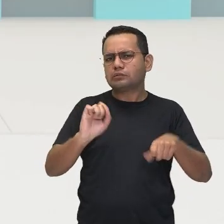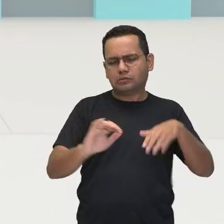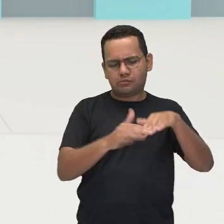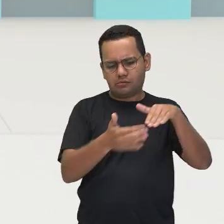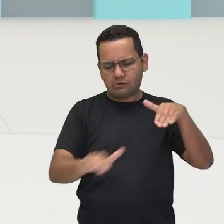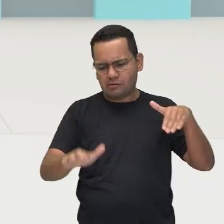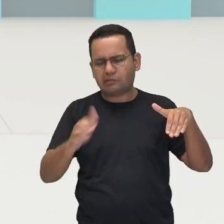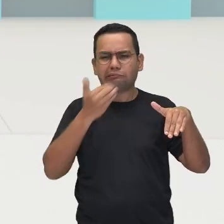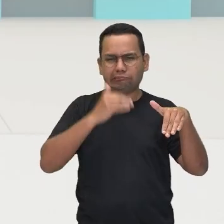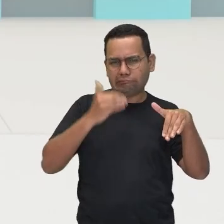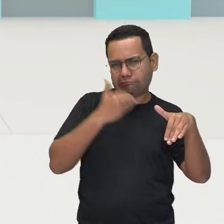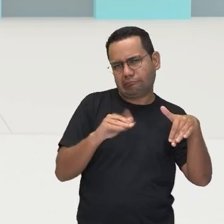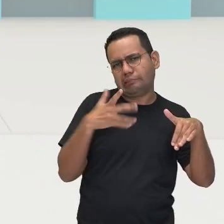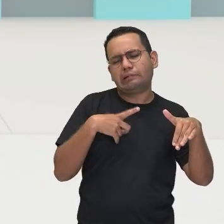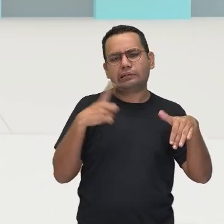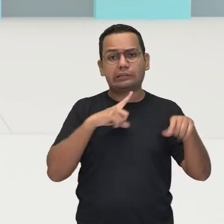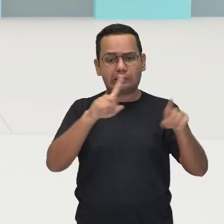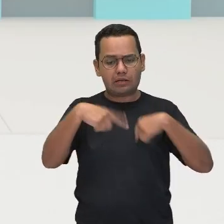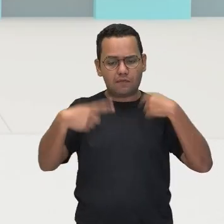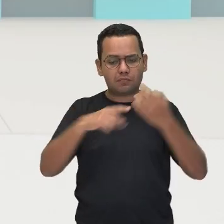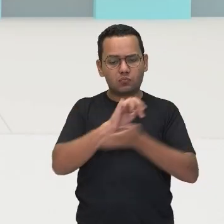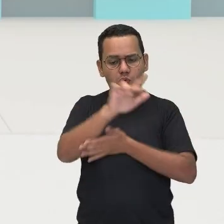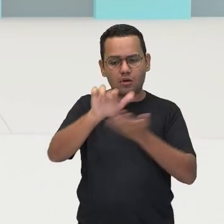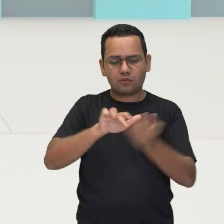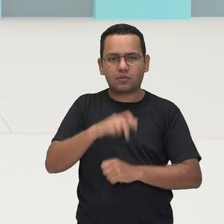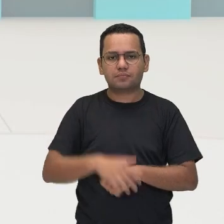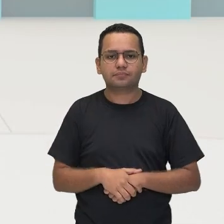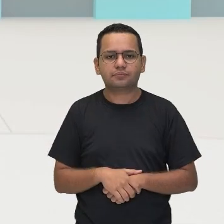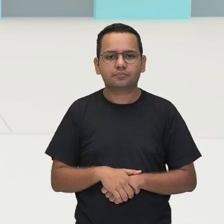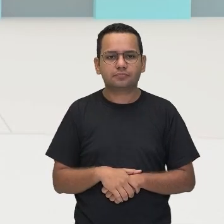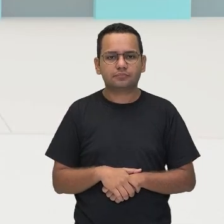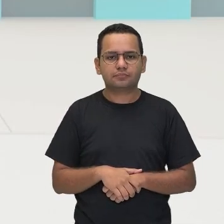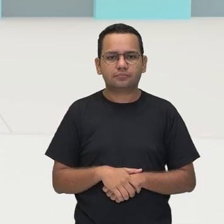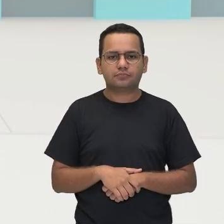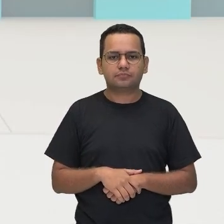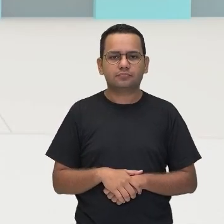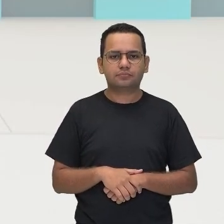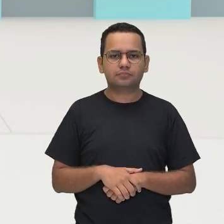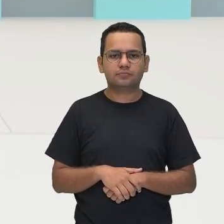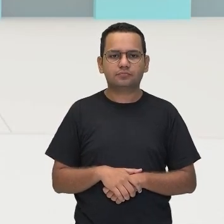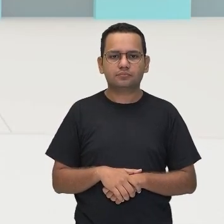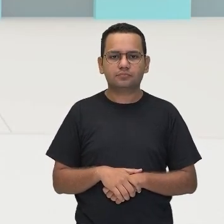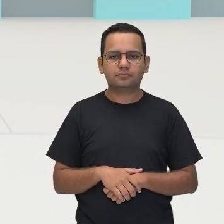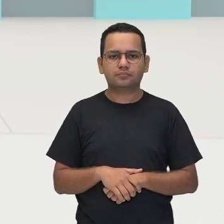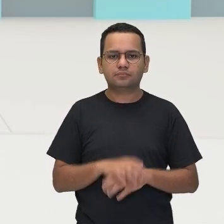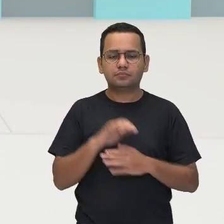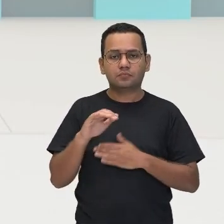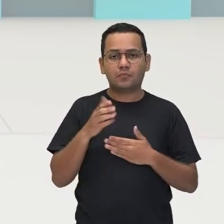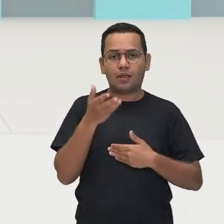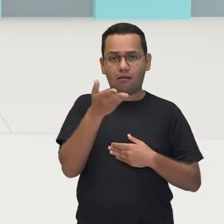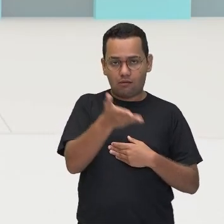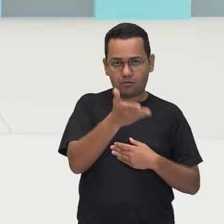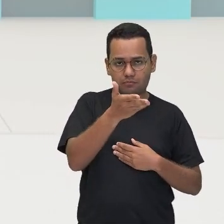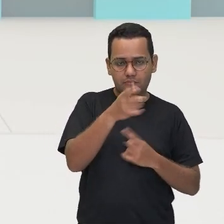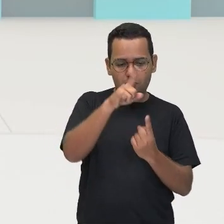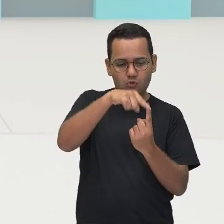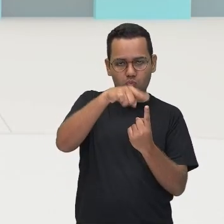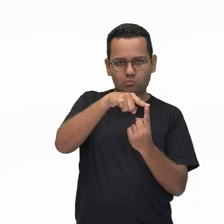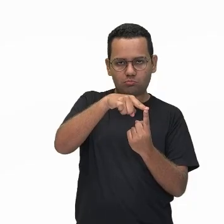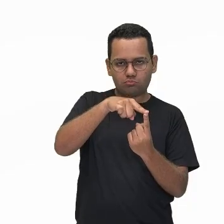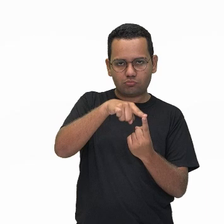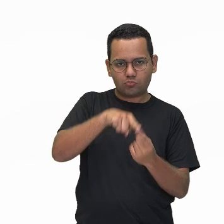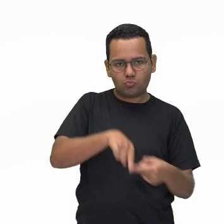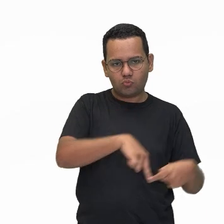com vários obstáculos então Relembrando aí Essas atividades que são feitas no meio terrestre agora nós vamos passar para a nossa